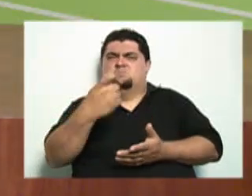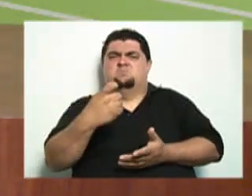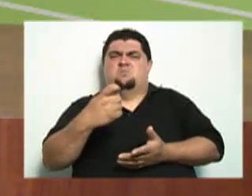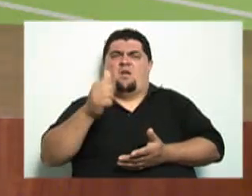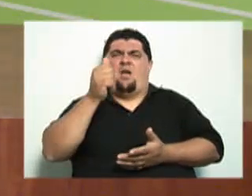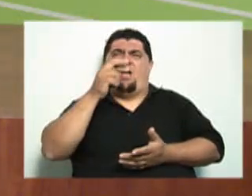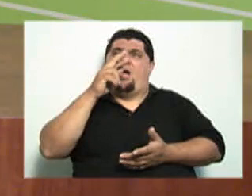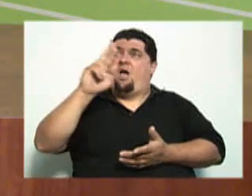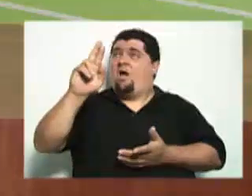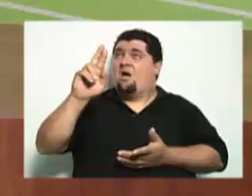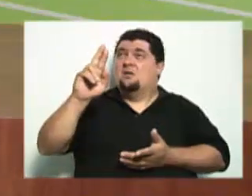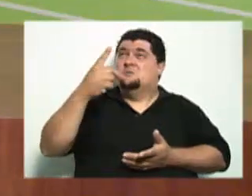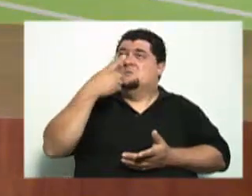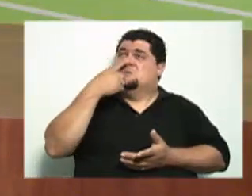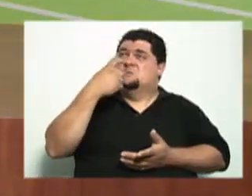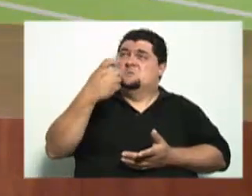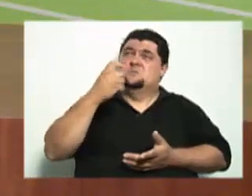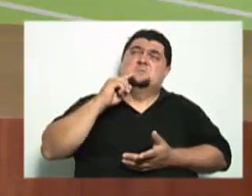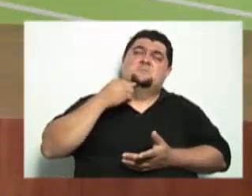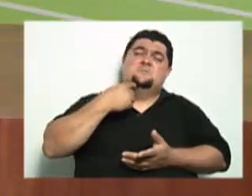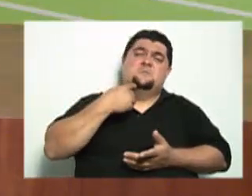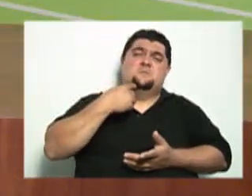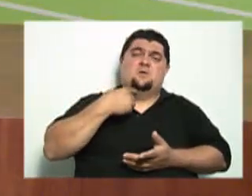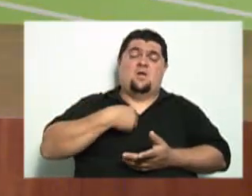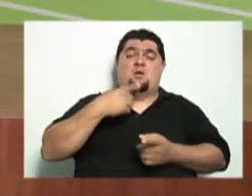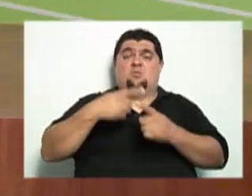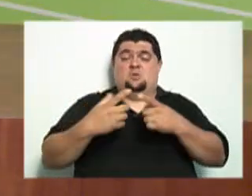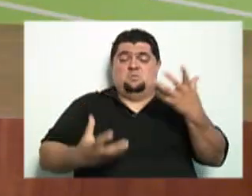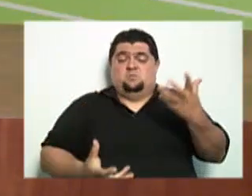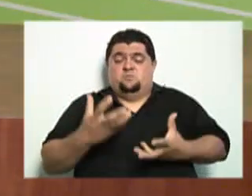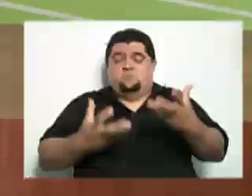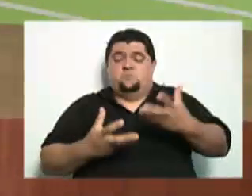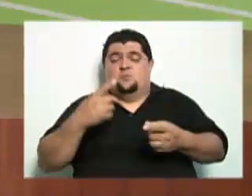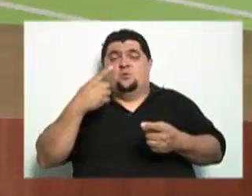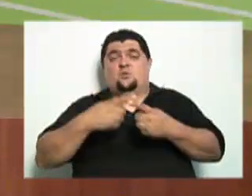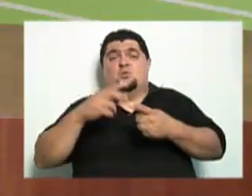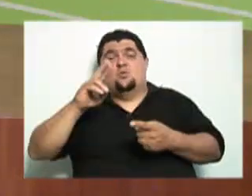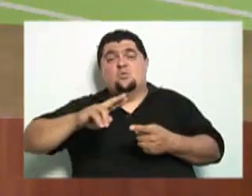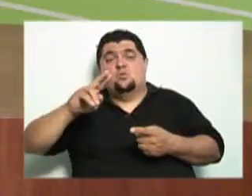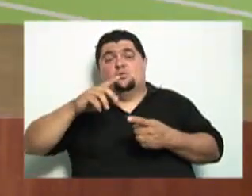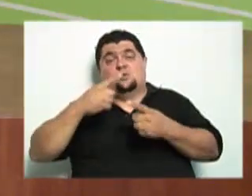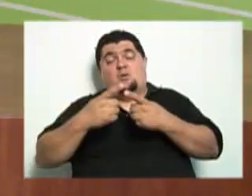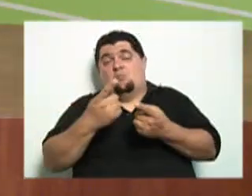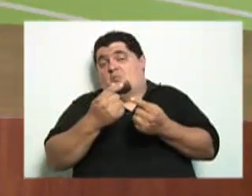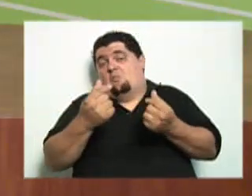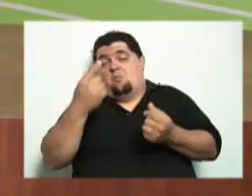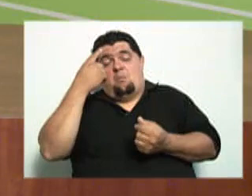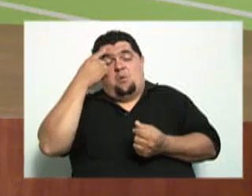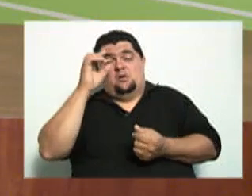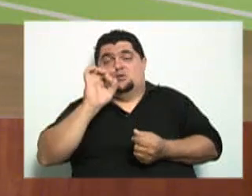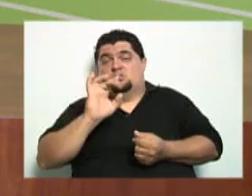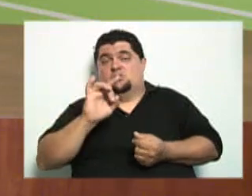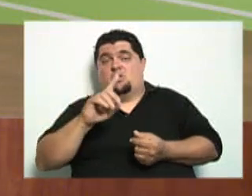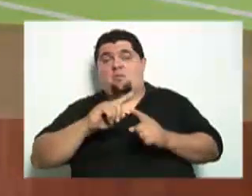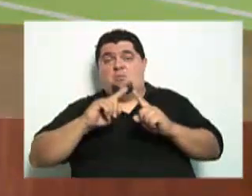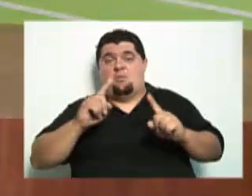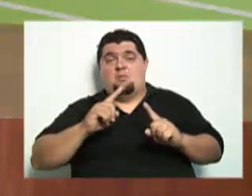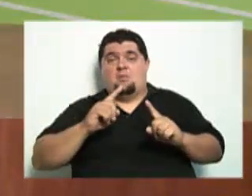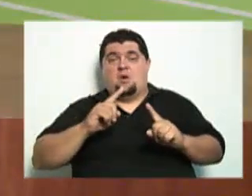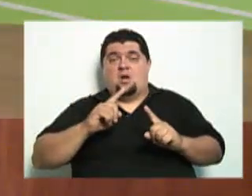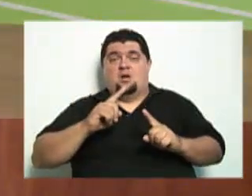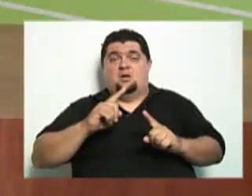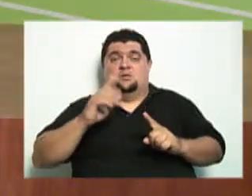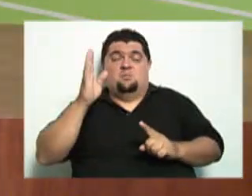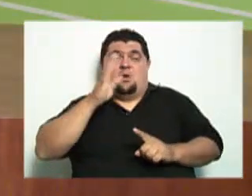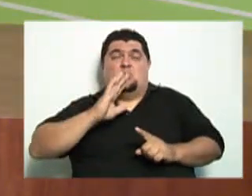ar. Então, são queimadas utilizadas com fins econômicos que prejudicam, em geral, a saúde